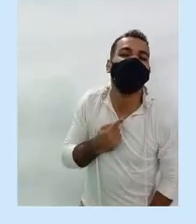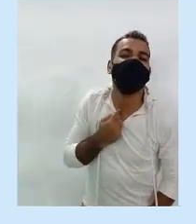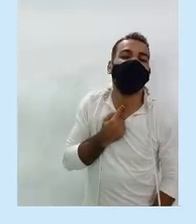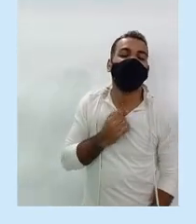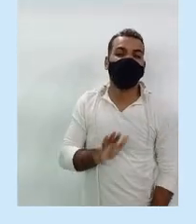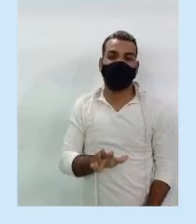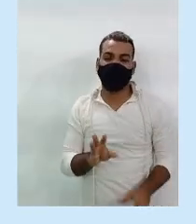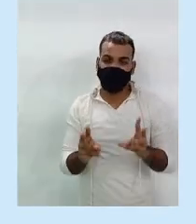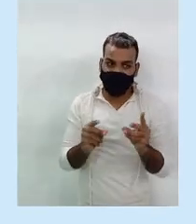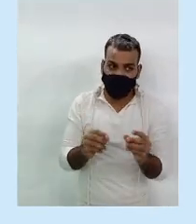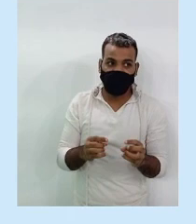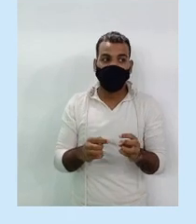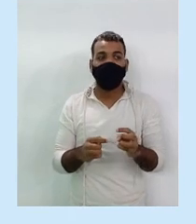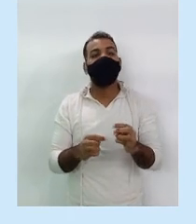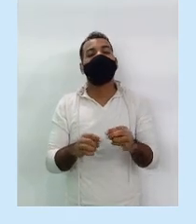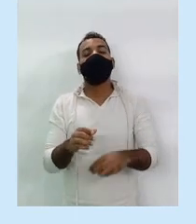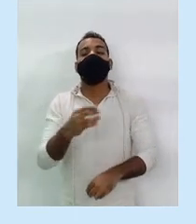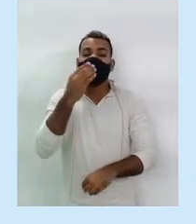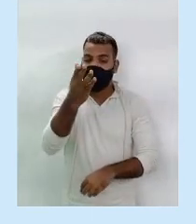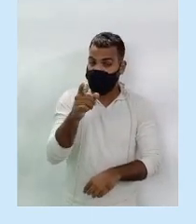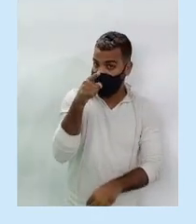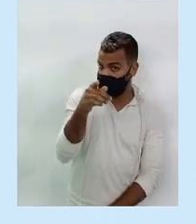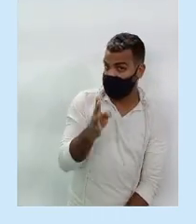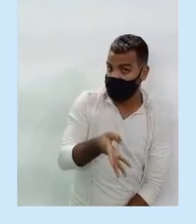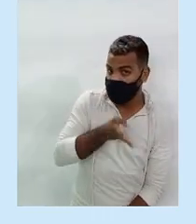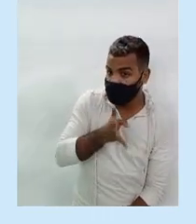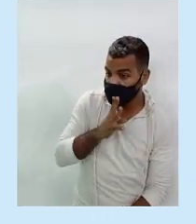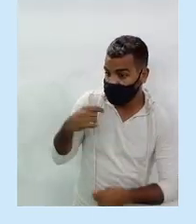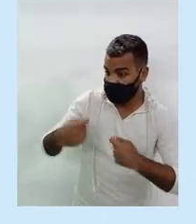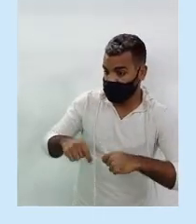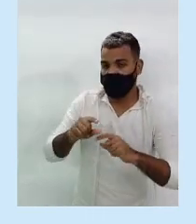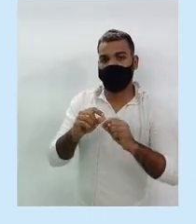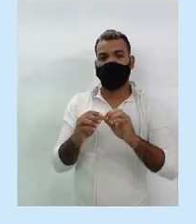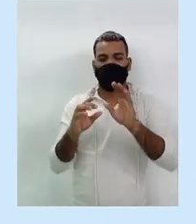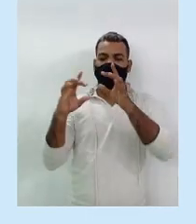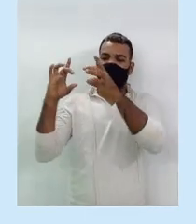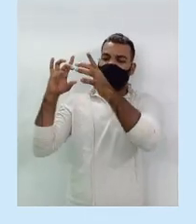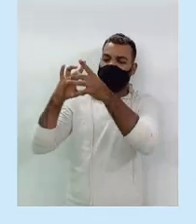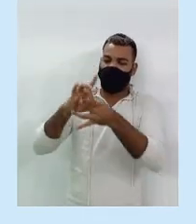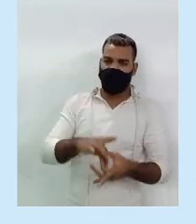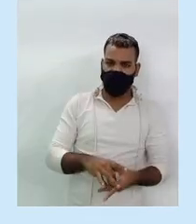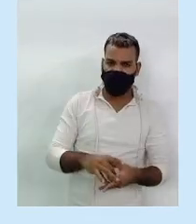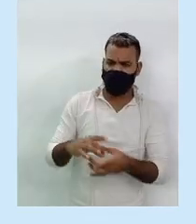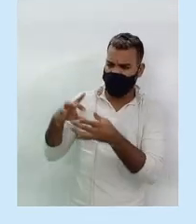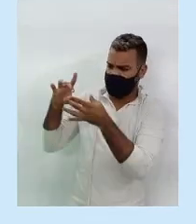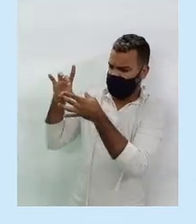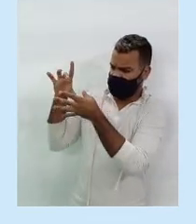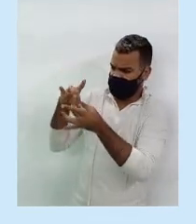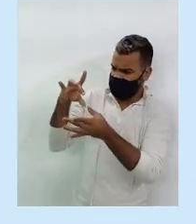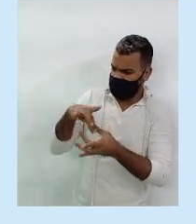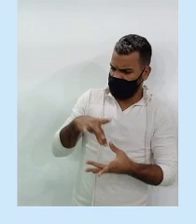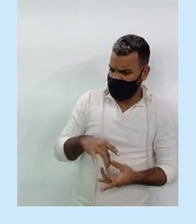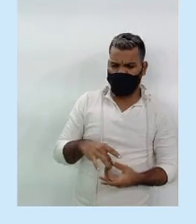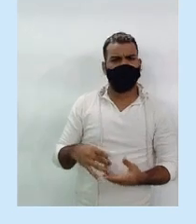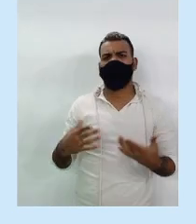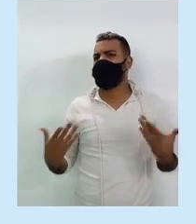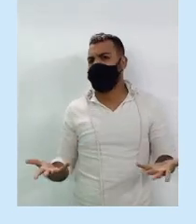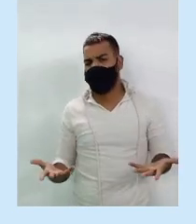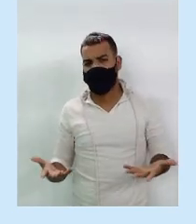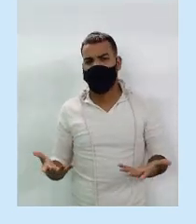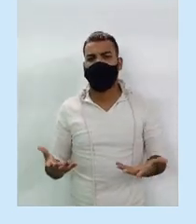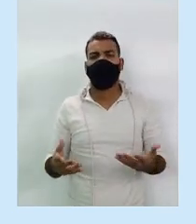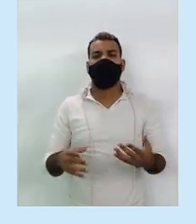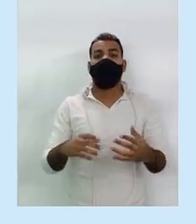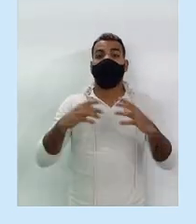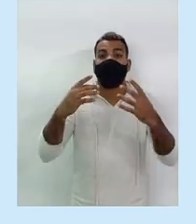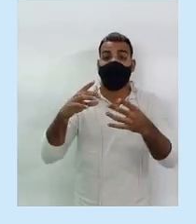para isso é preciso que vocês conheçam o quê? O contexto. O que é o contexto? É a